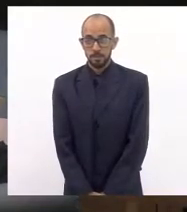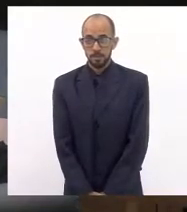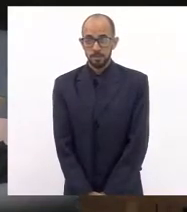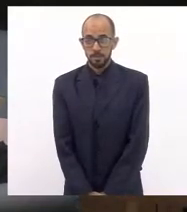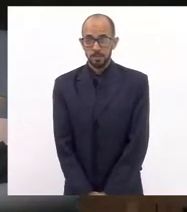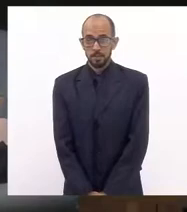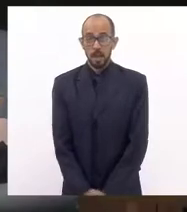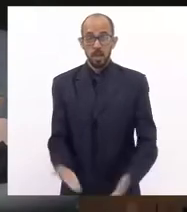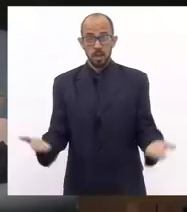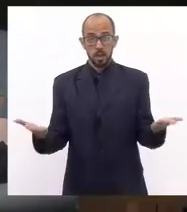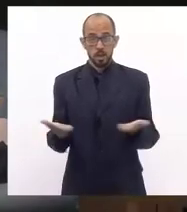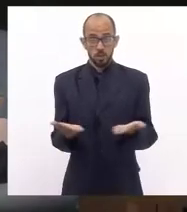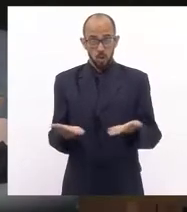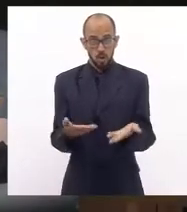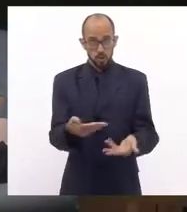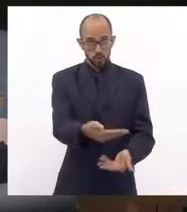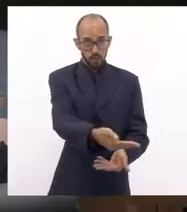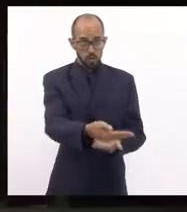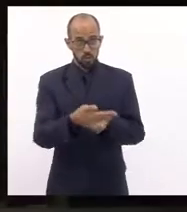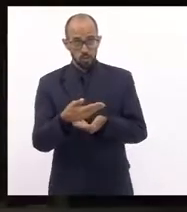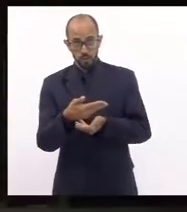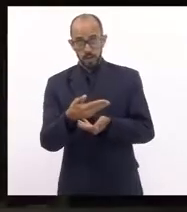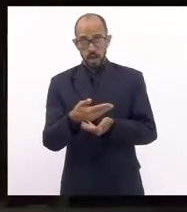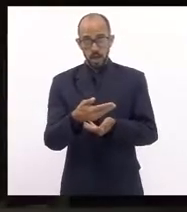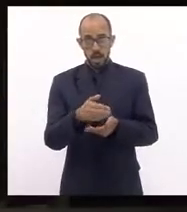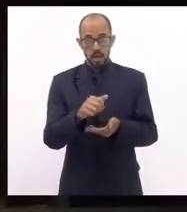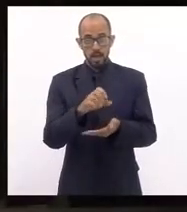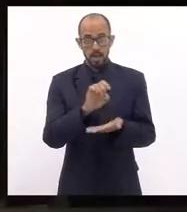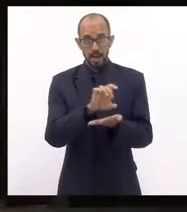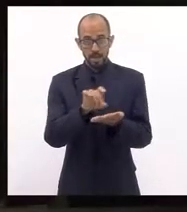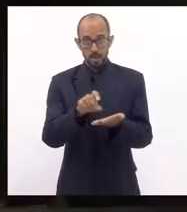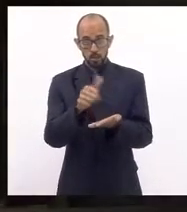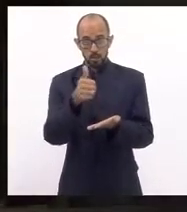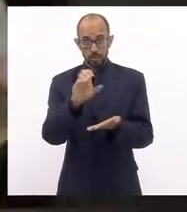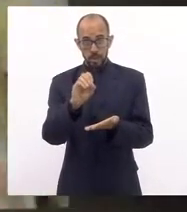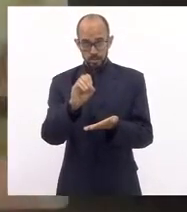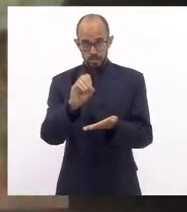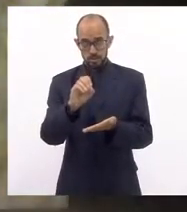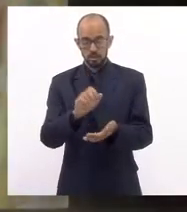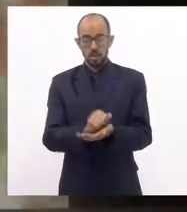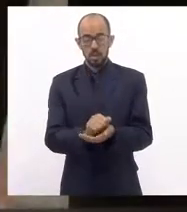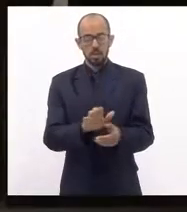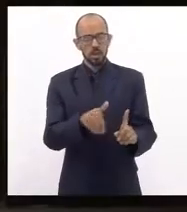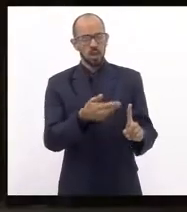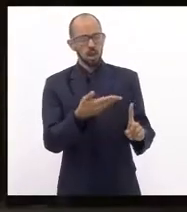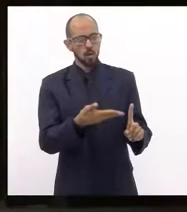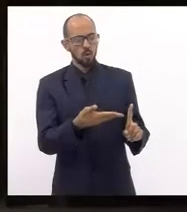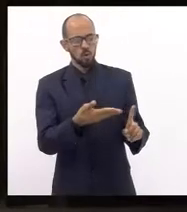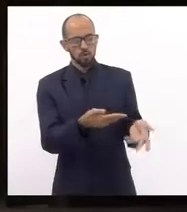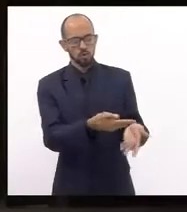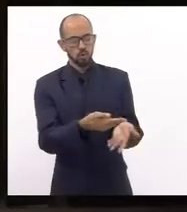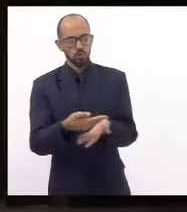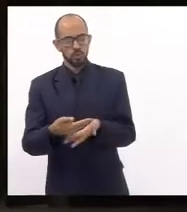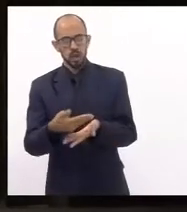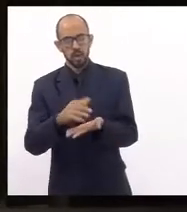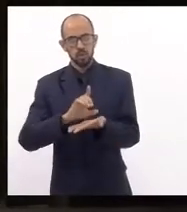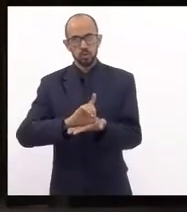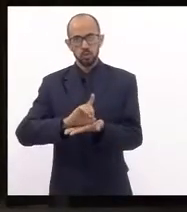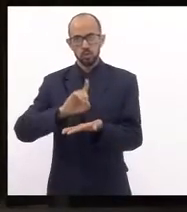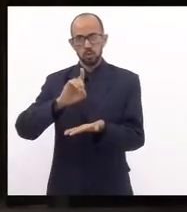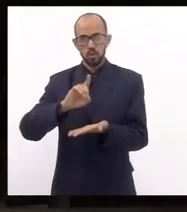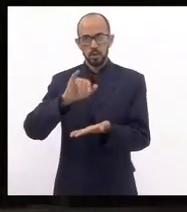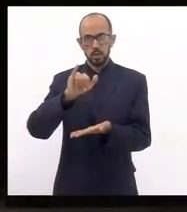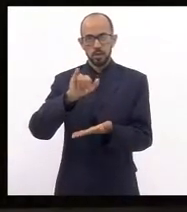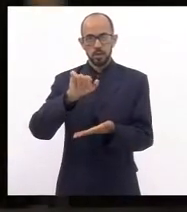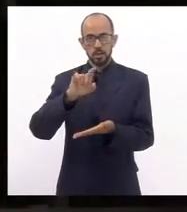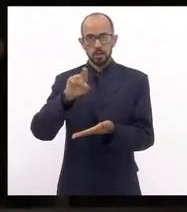A partir de agora, chamaremos de 10 em 10. Tenho a honra de chamar a excelentíssima doutora